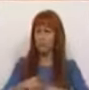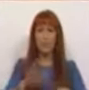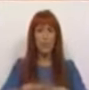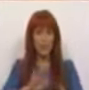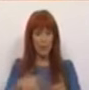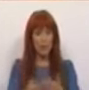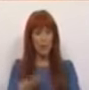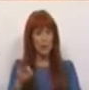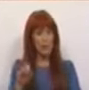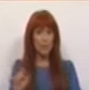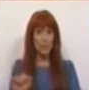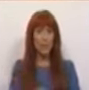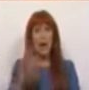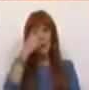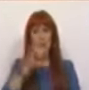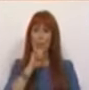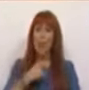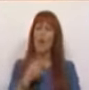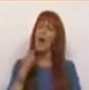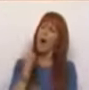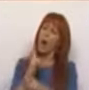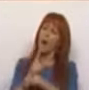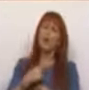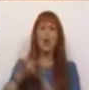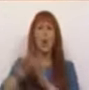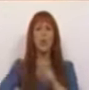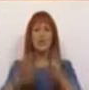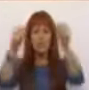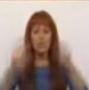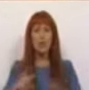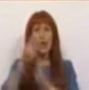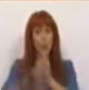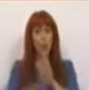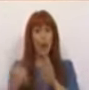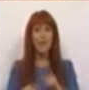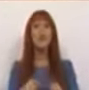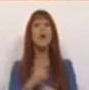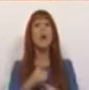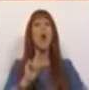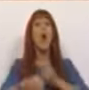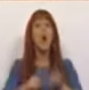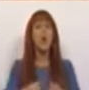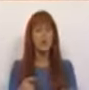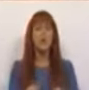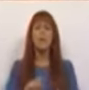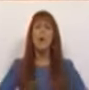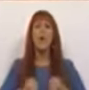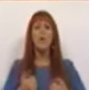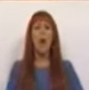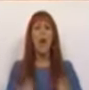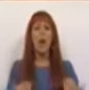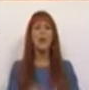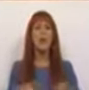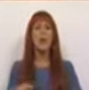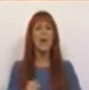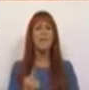esta proposta do PCP, o consumidor pode regressar ao regime de tarifa regulada, precisamente aquela onde se tem conseguido agora e